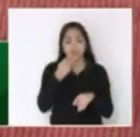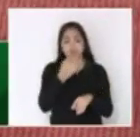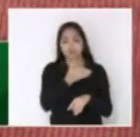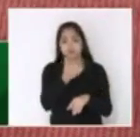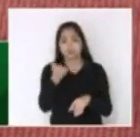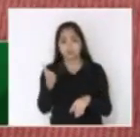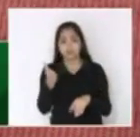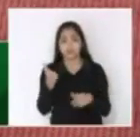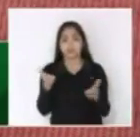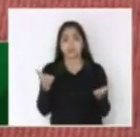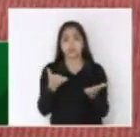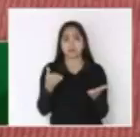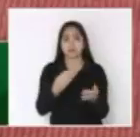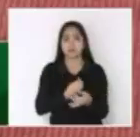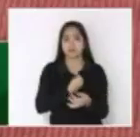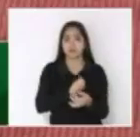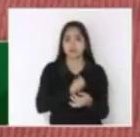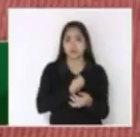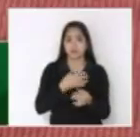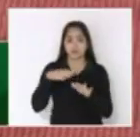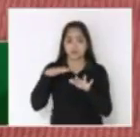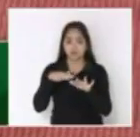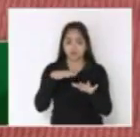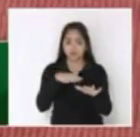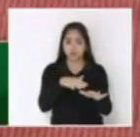vejo pessoas certamente da minha idade,